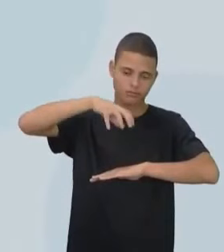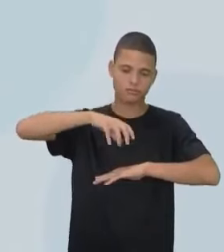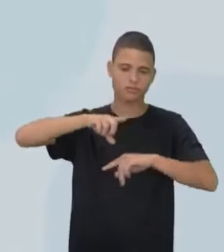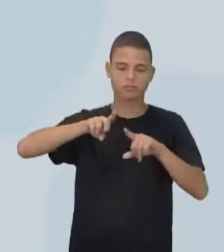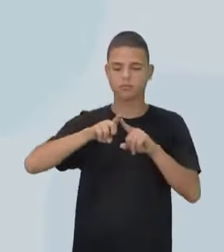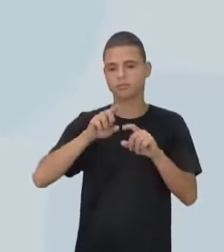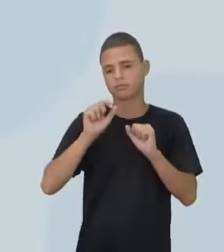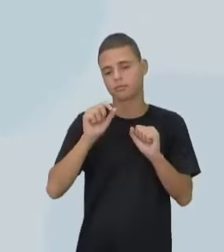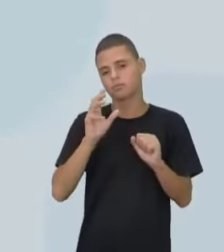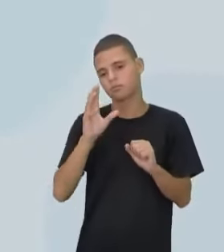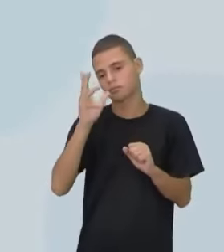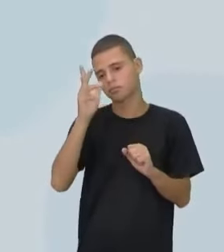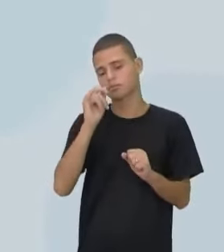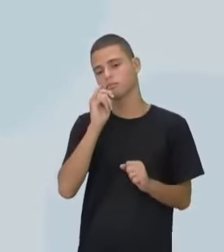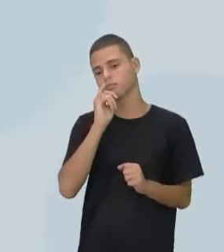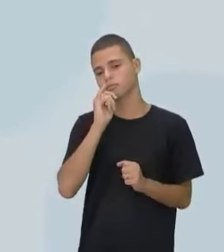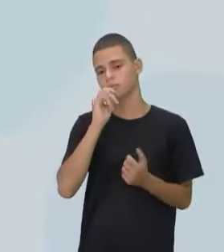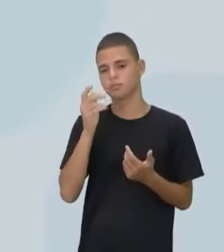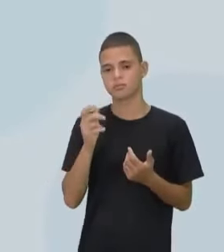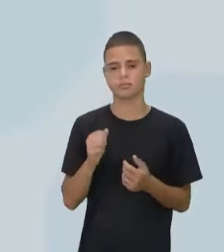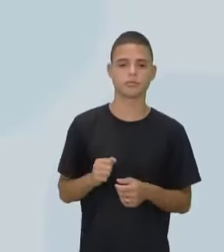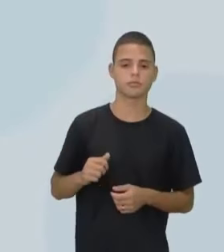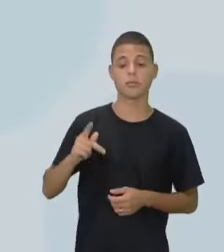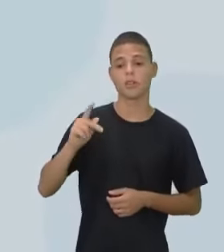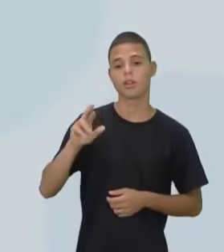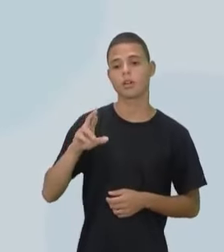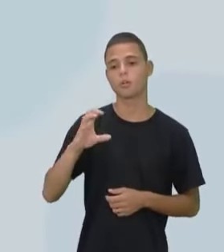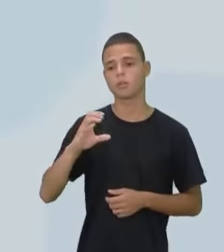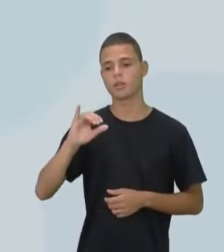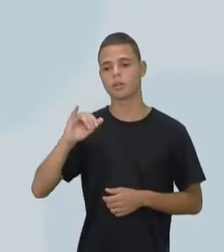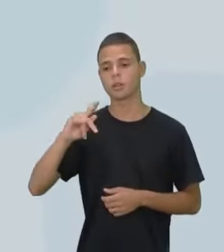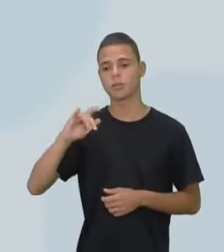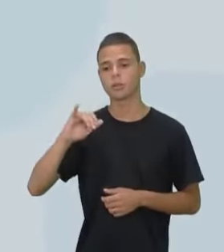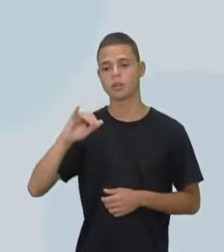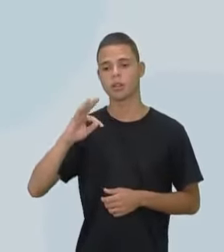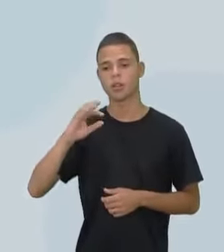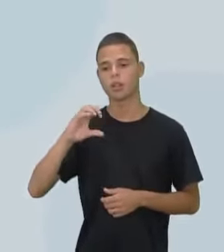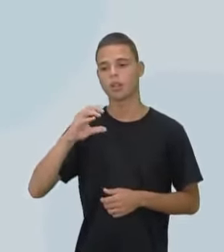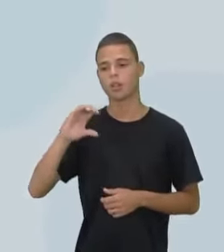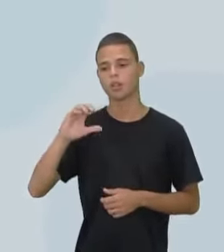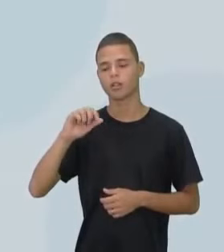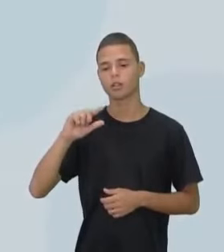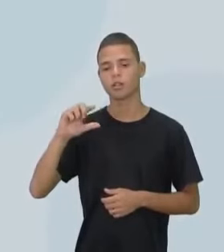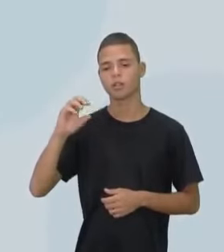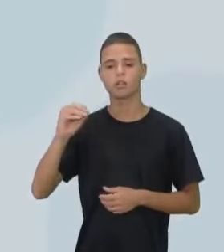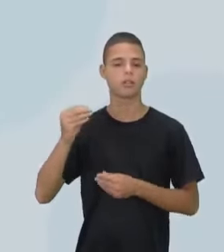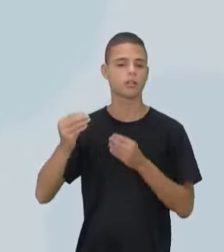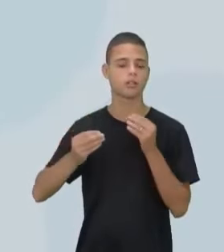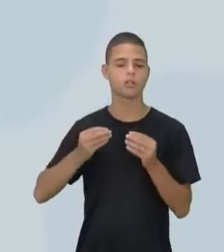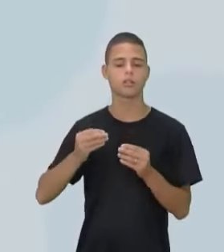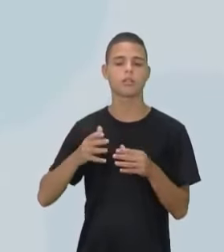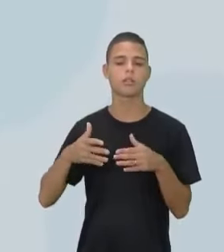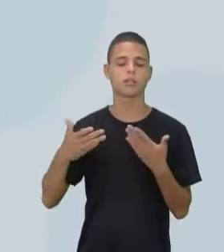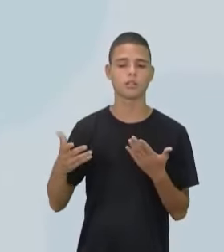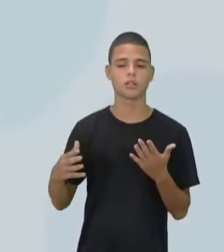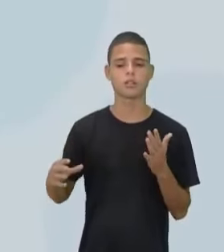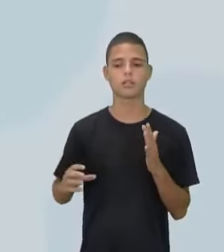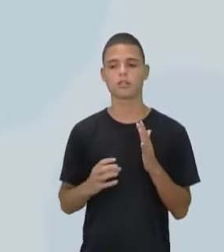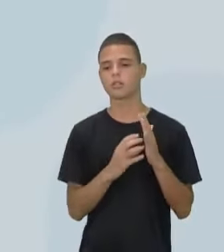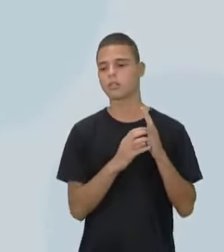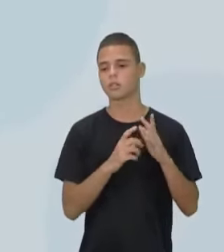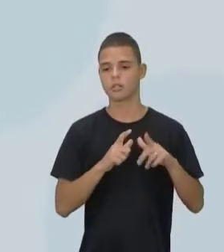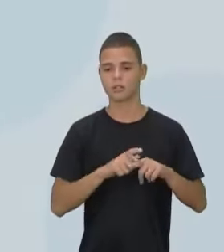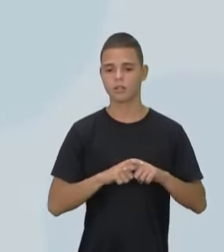que pensar como é essa precipitação, né, e quais os efeitos que o relevo,